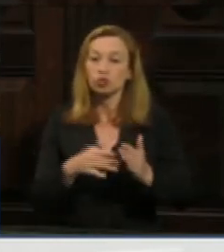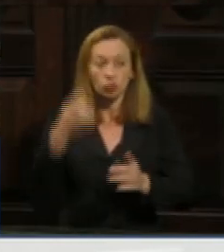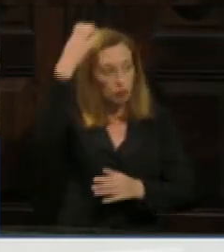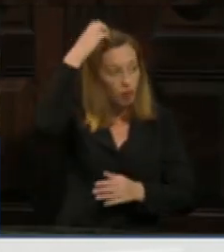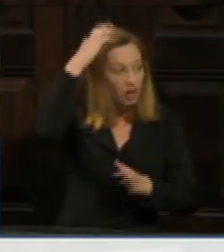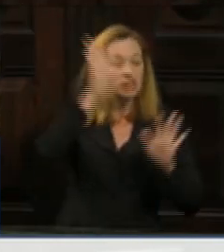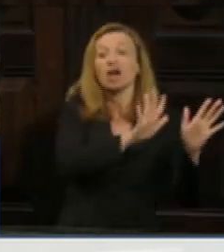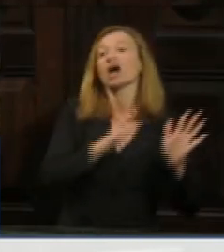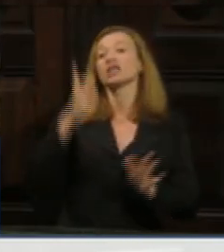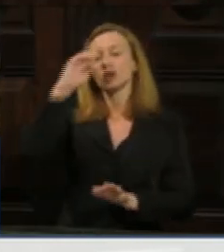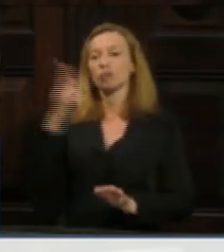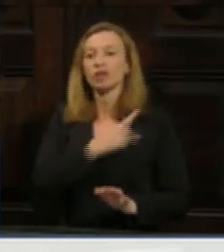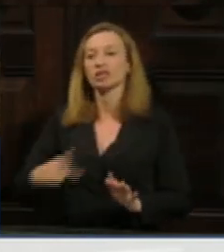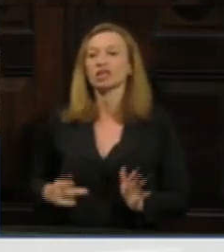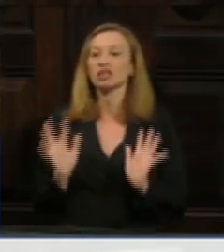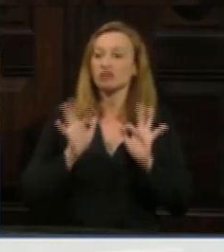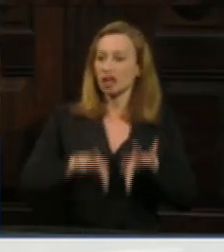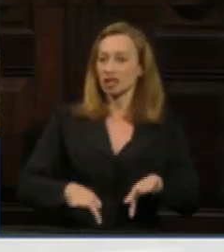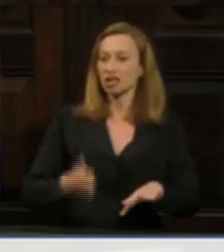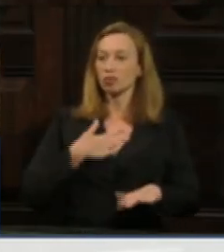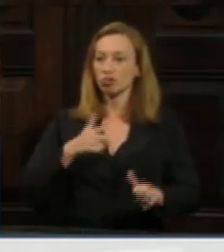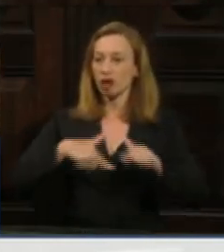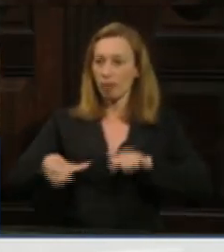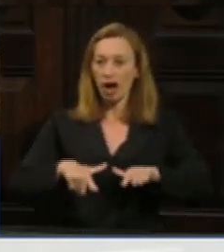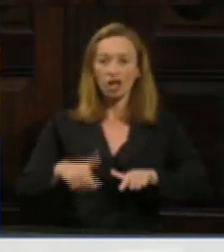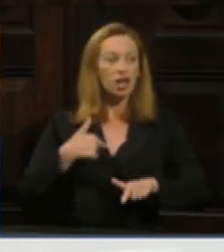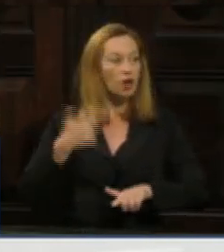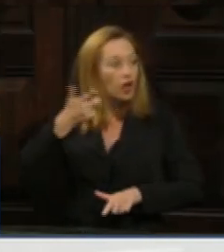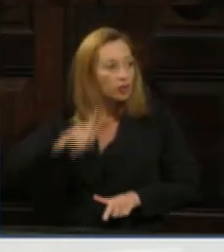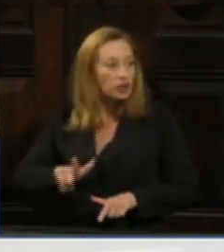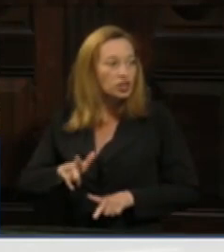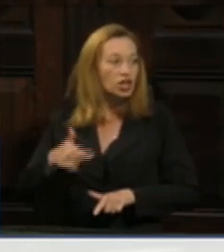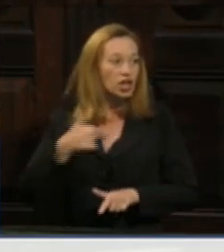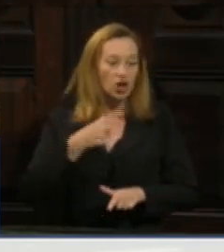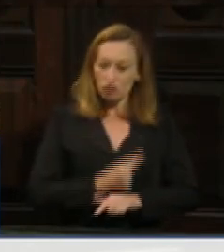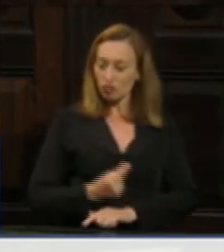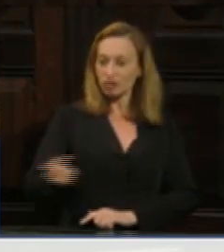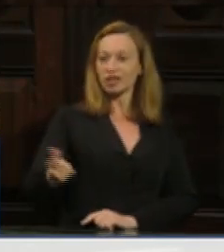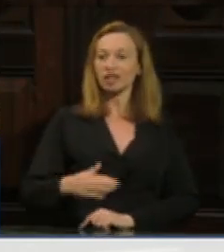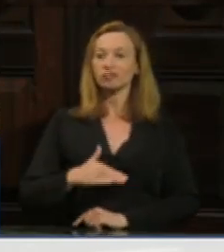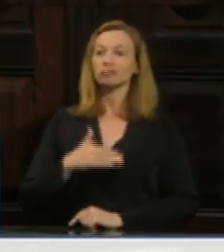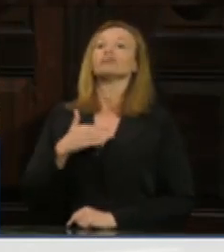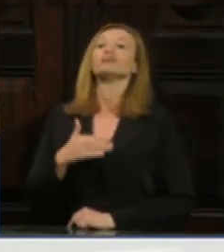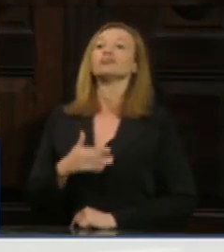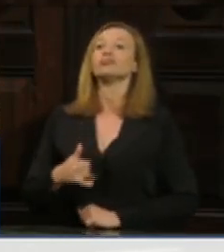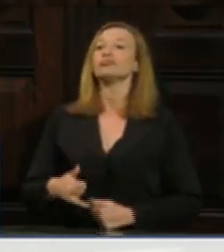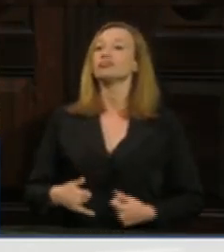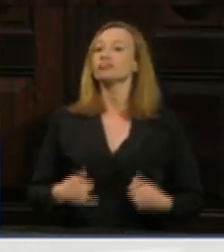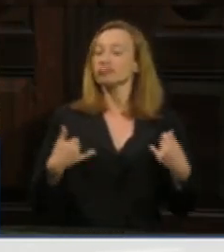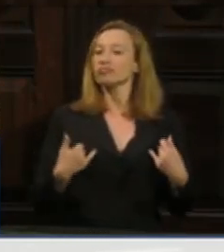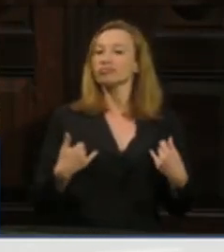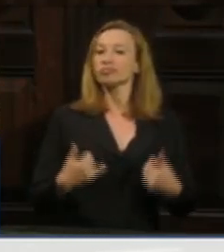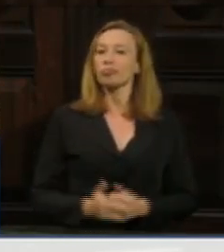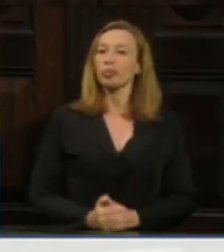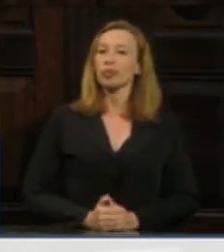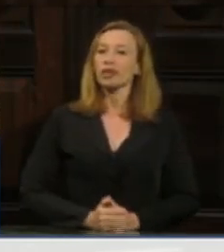honestidade é obrigação e não é qualidade. Então, muito tranquilo, muito em paz. Eu acho